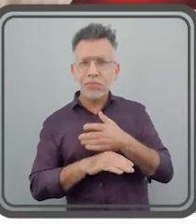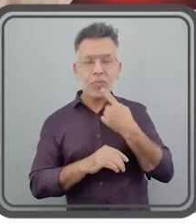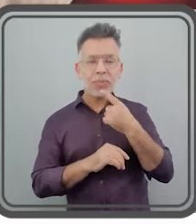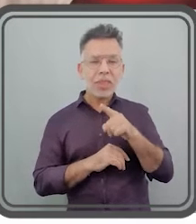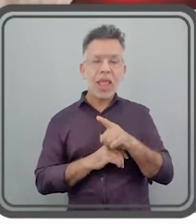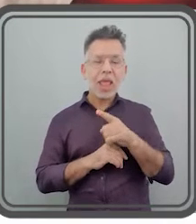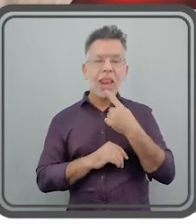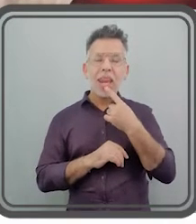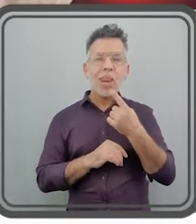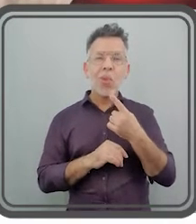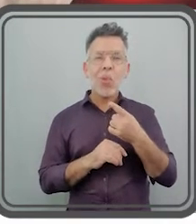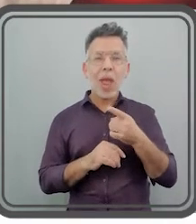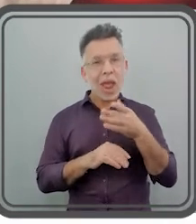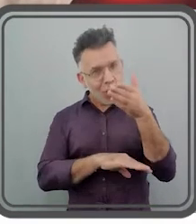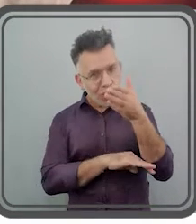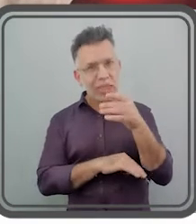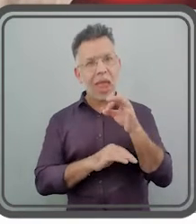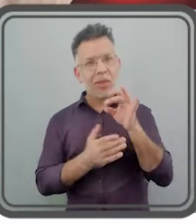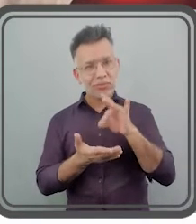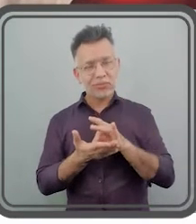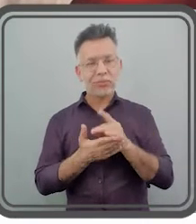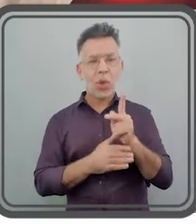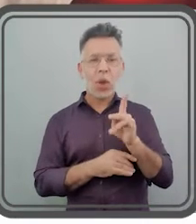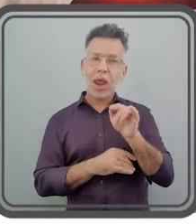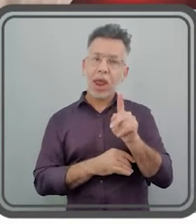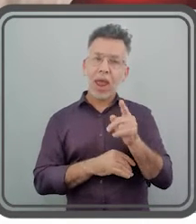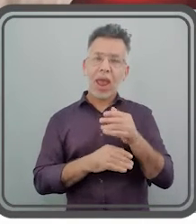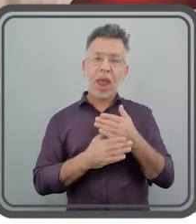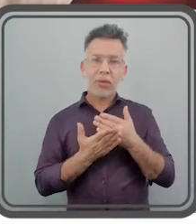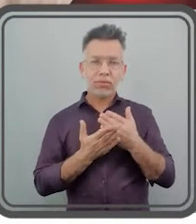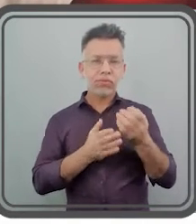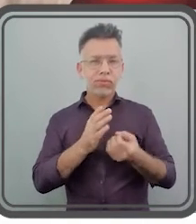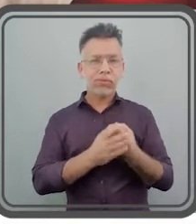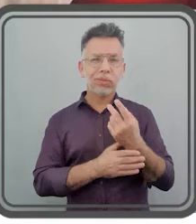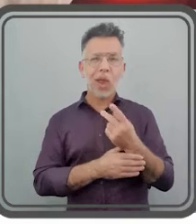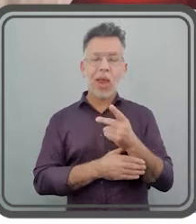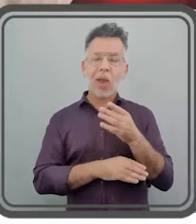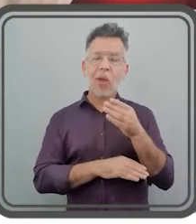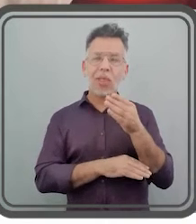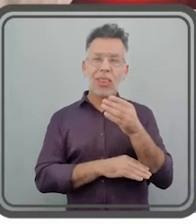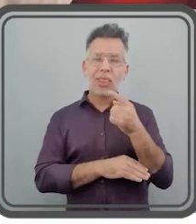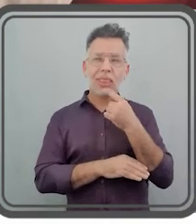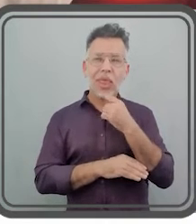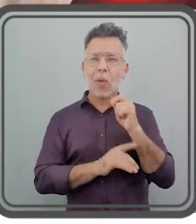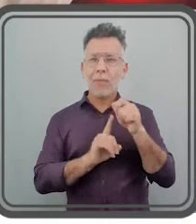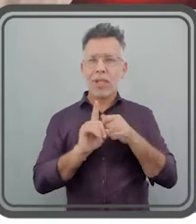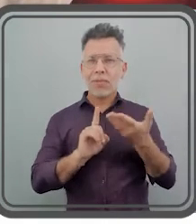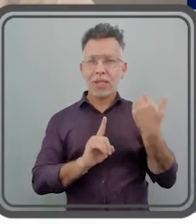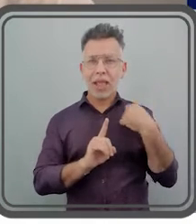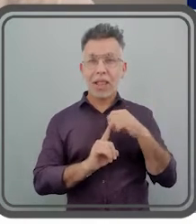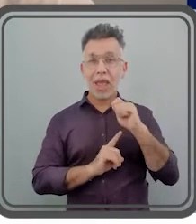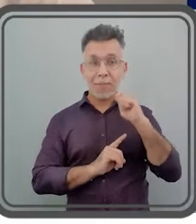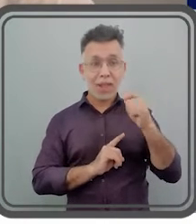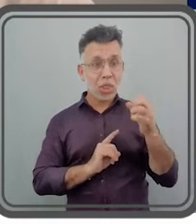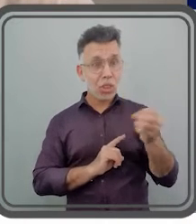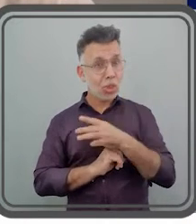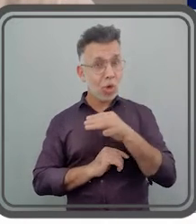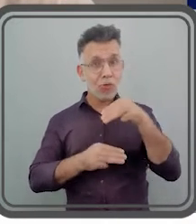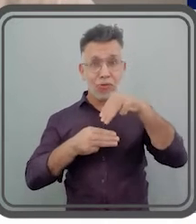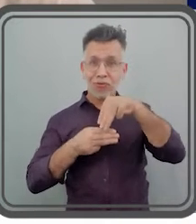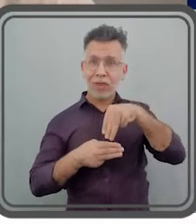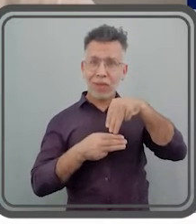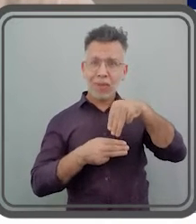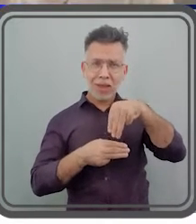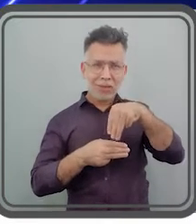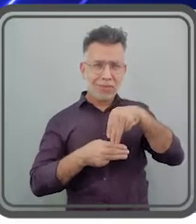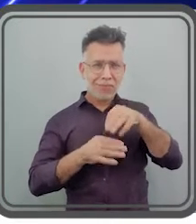legal na grade agora não é o laboratório é um hotel mesmo o cara que não abriu o hotel no mês no mês passado em abril é um hotel super novo aqui em Miami